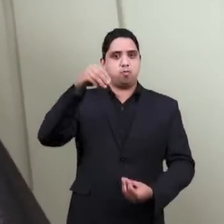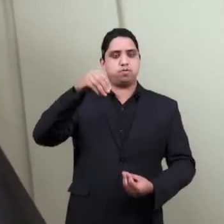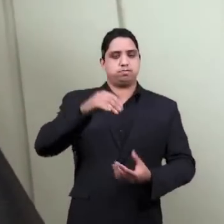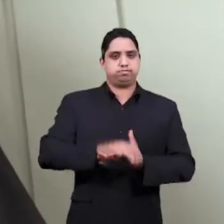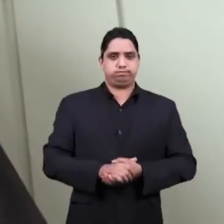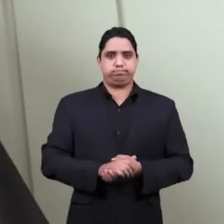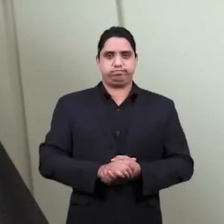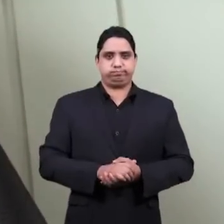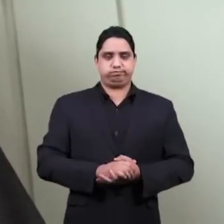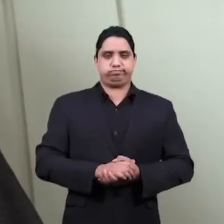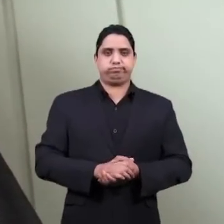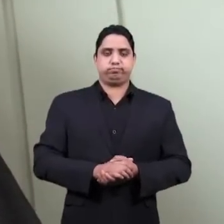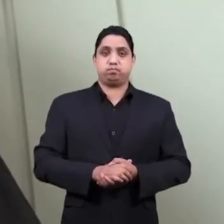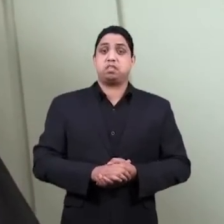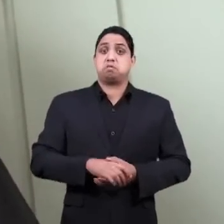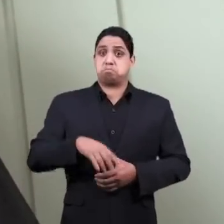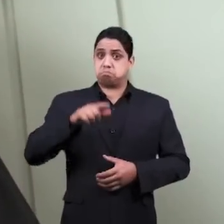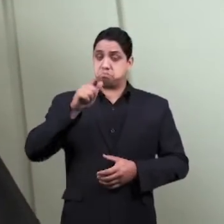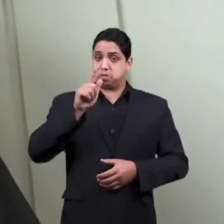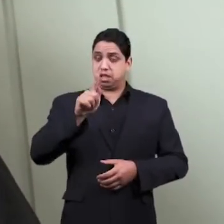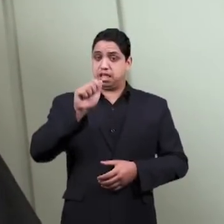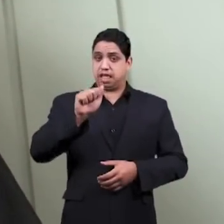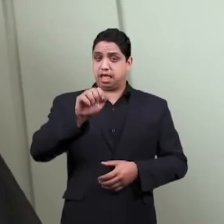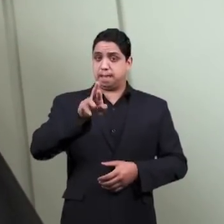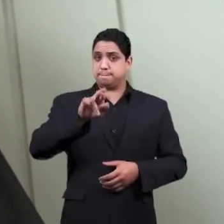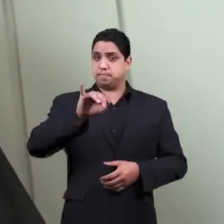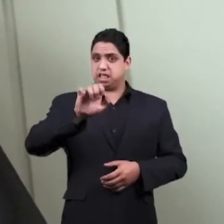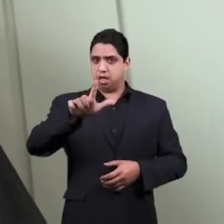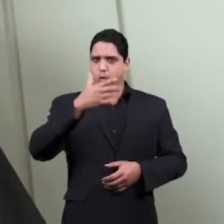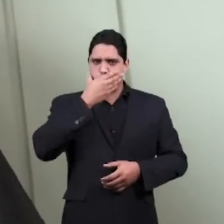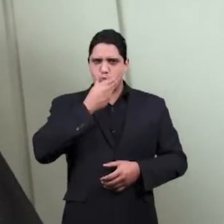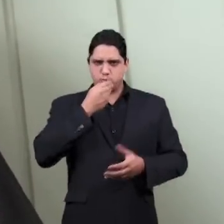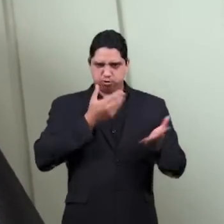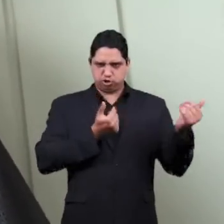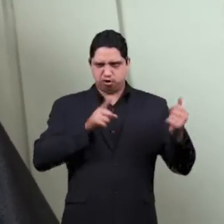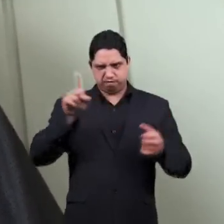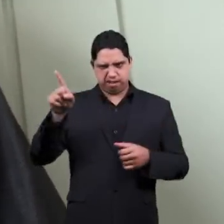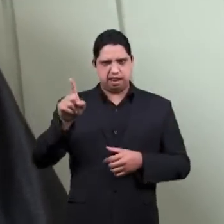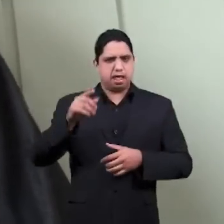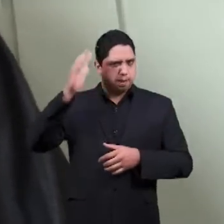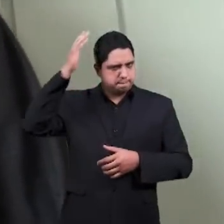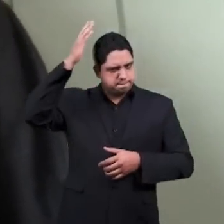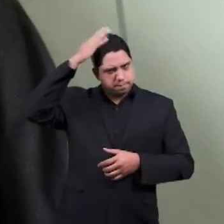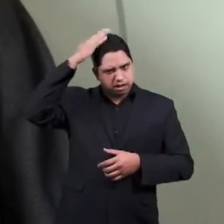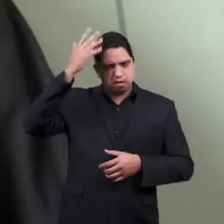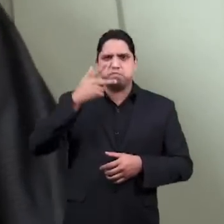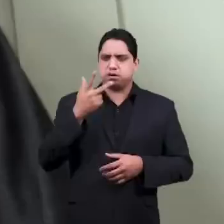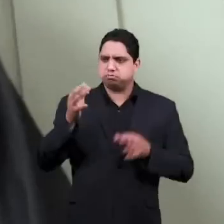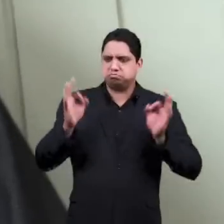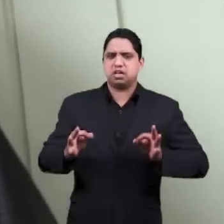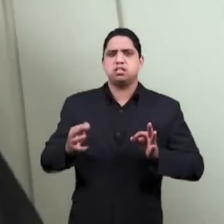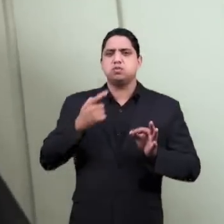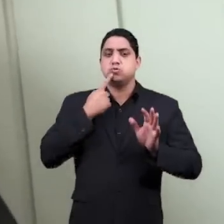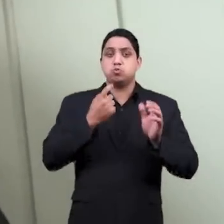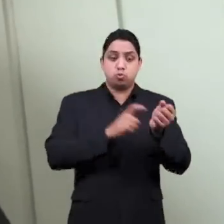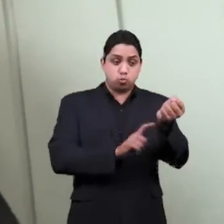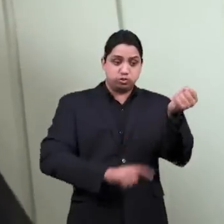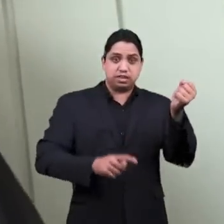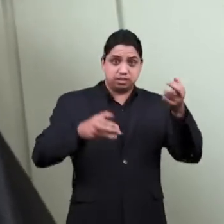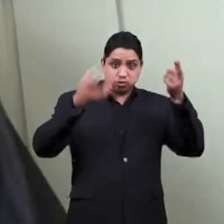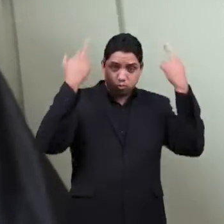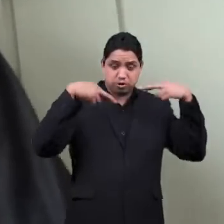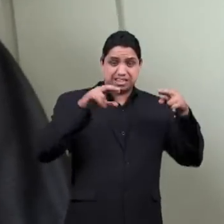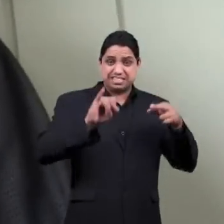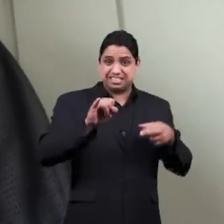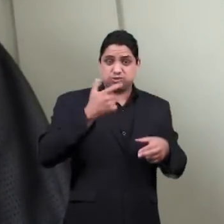bem, Gabriel, você fez uma colocação muito bem feita quando falou a respeito do cordeiro. Porque sem o sangue do cordeiro,